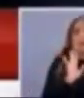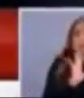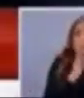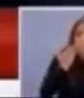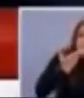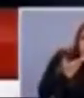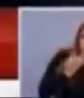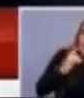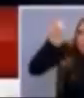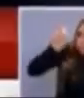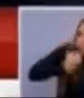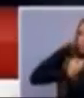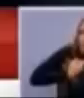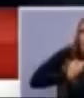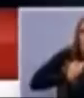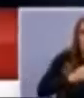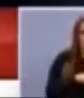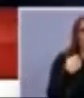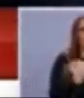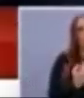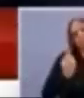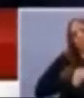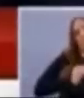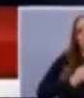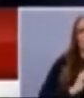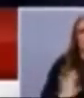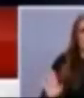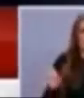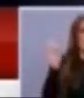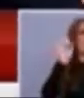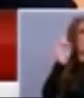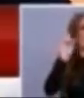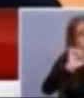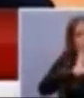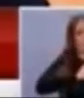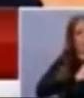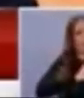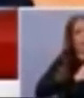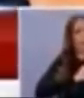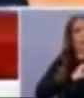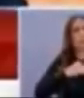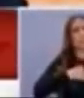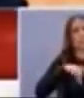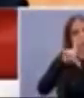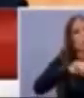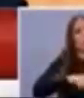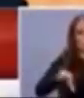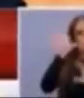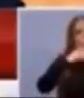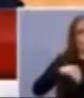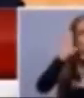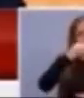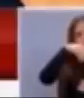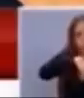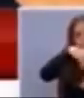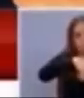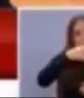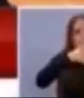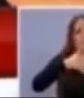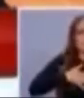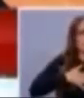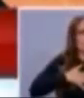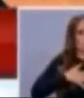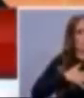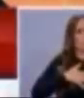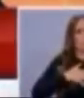que tanto princípios valores e princípios que eu também aprendi dentro do clube eu não vou